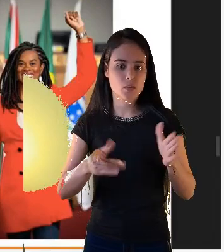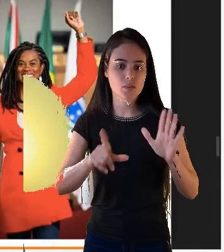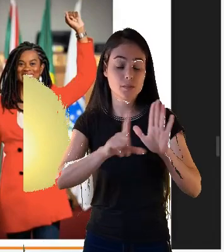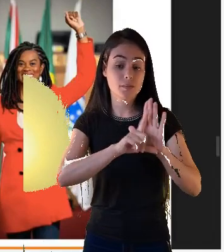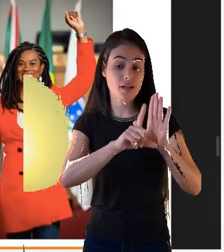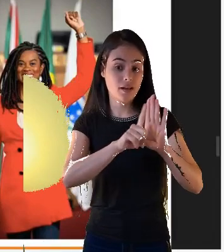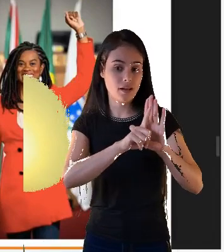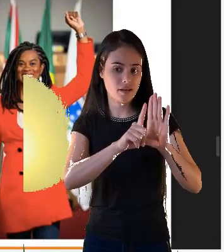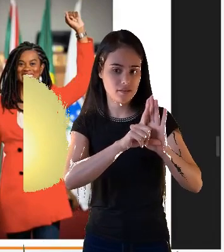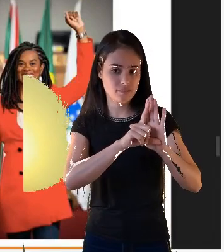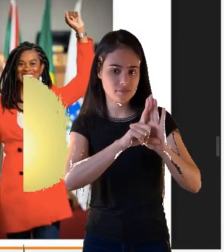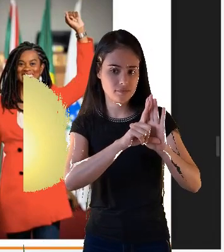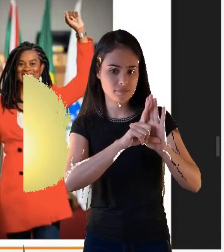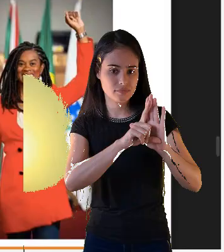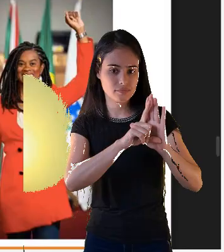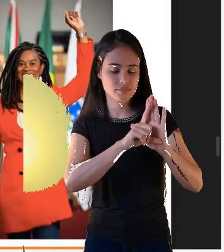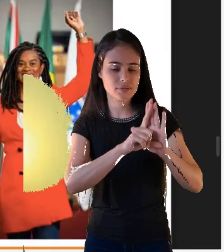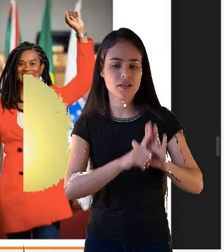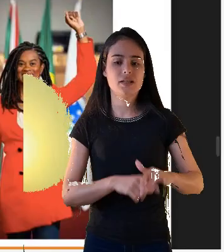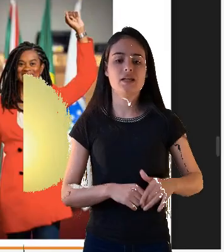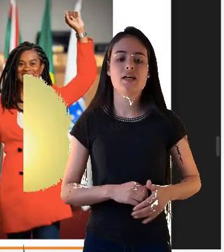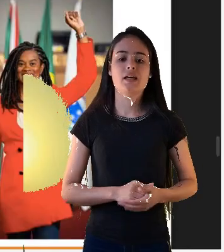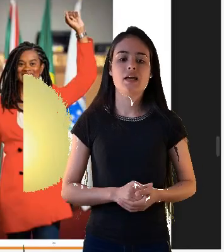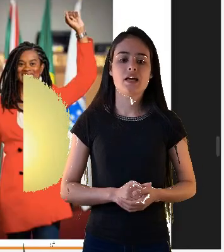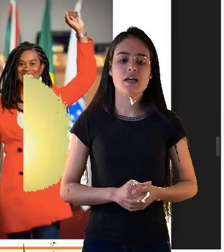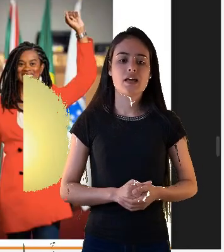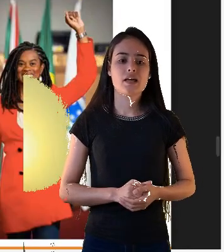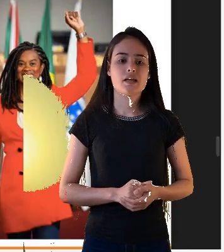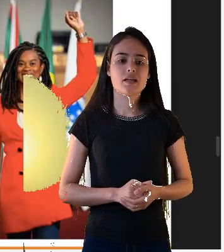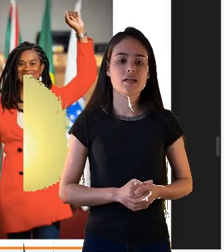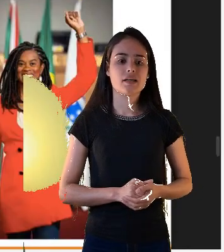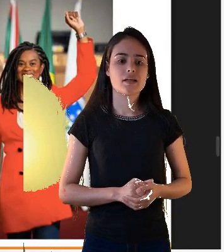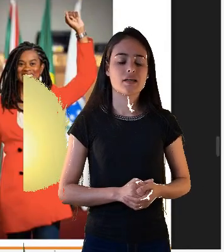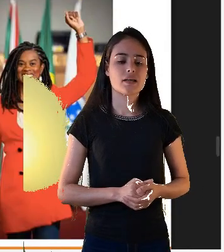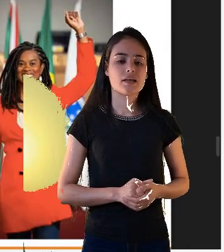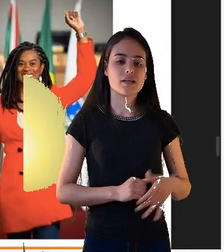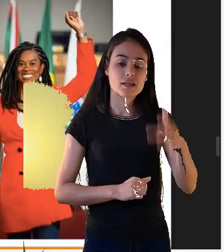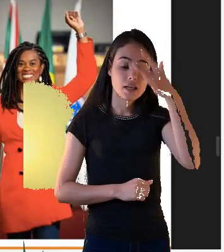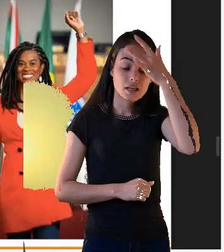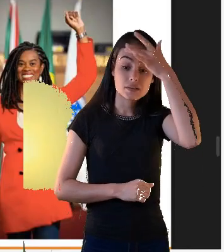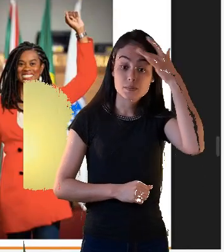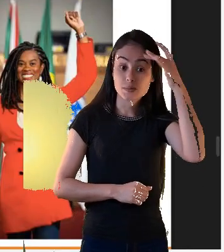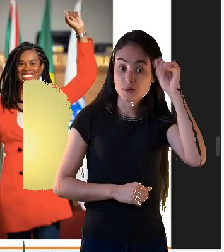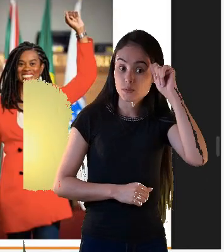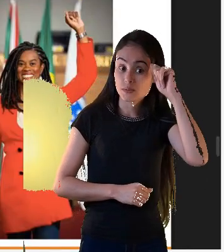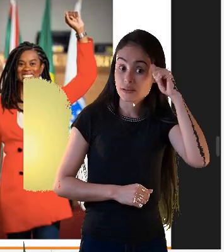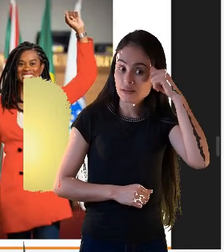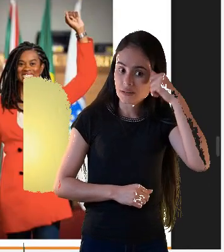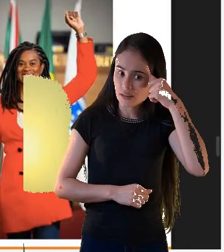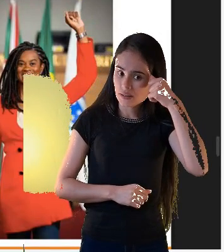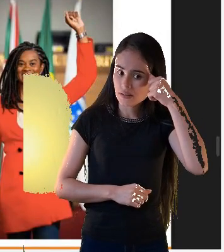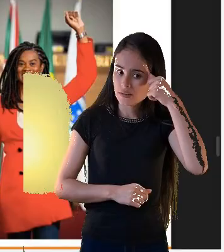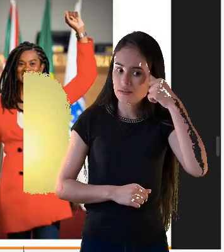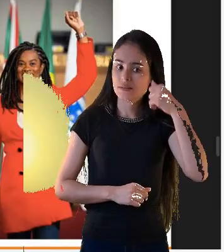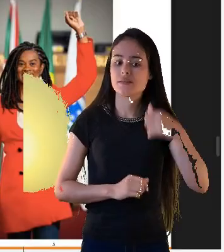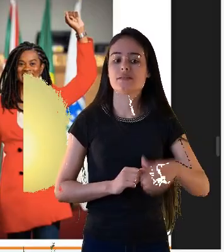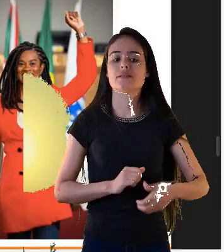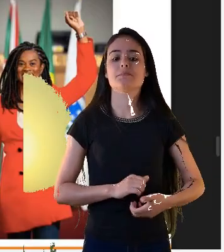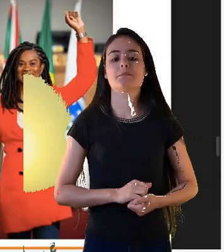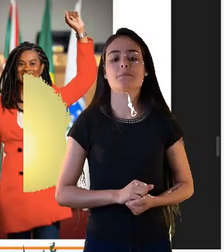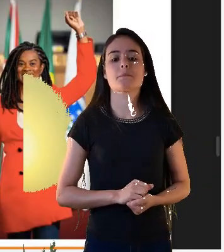de 30%, né, aumentou, né, a reserva de 30%, né, de vagas, né,